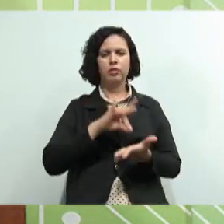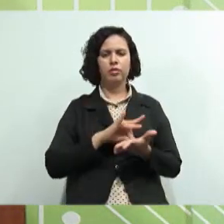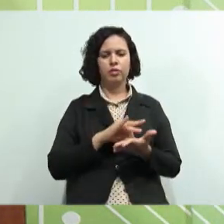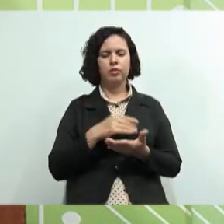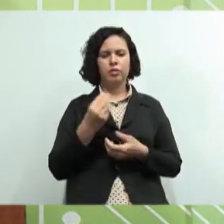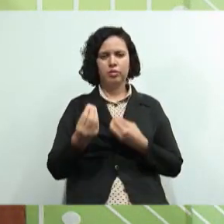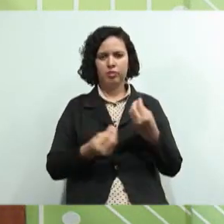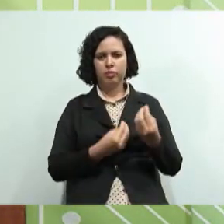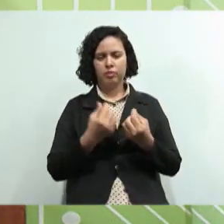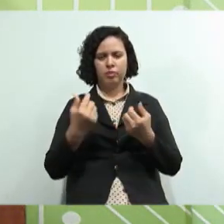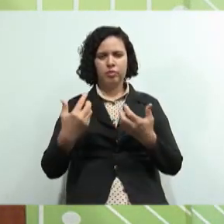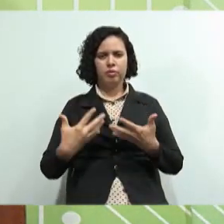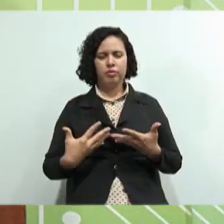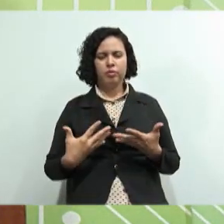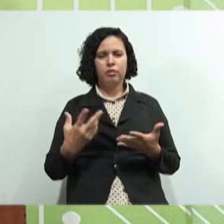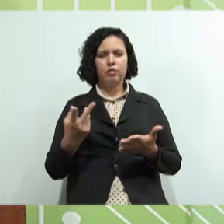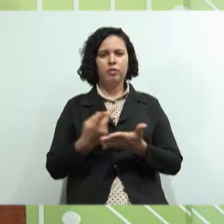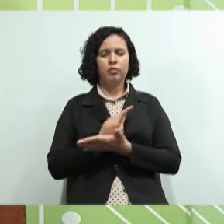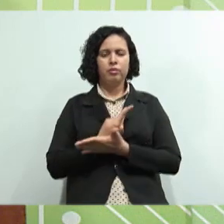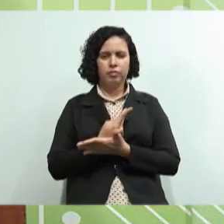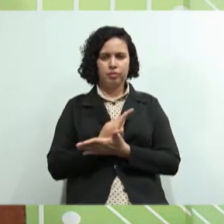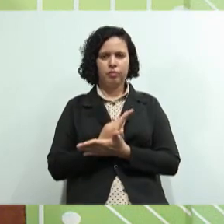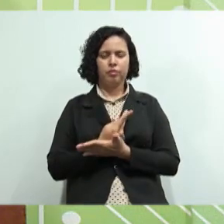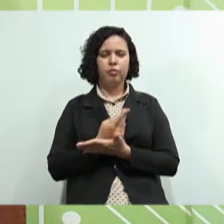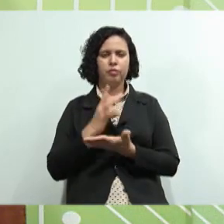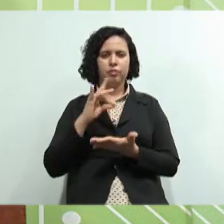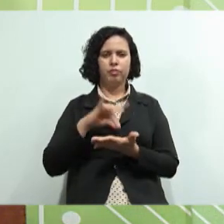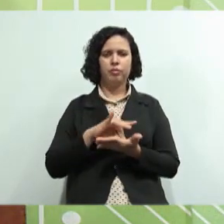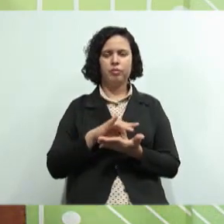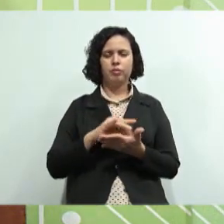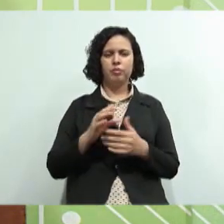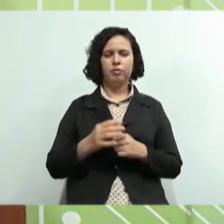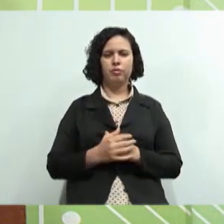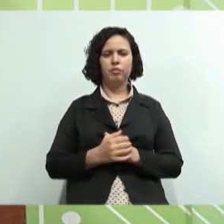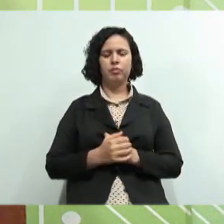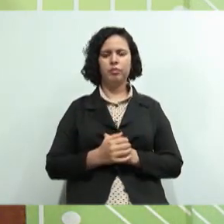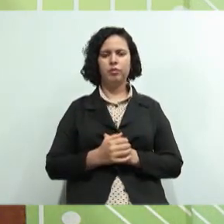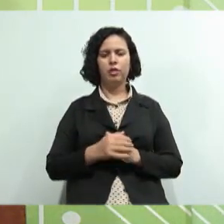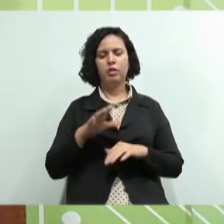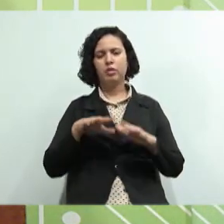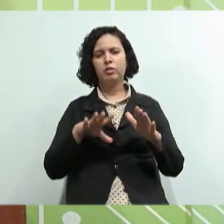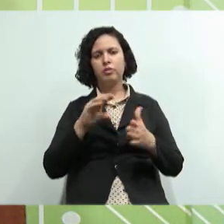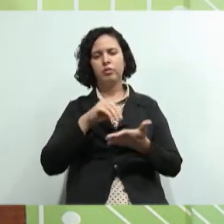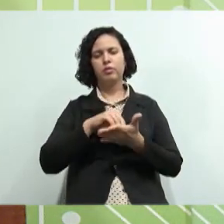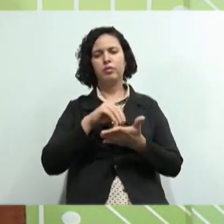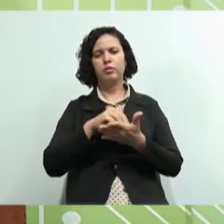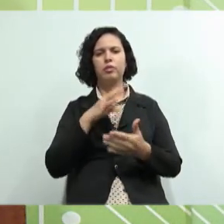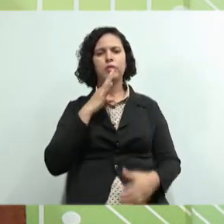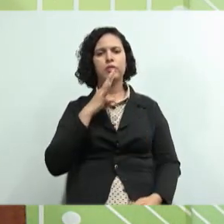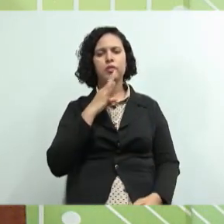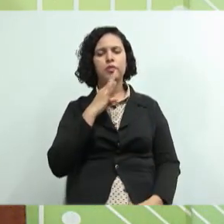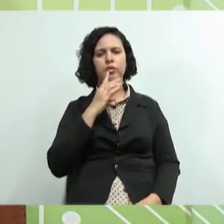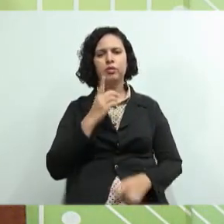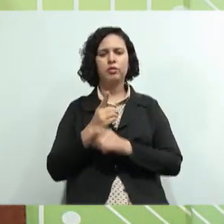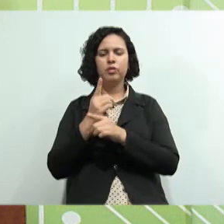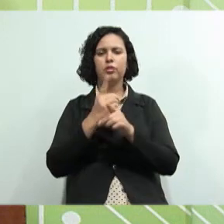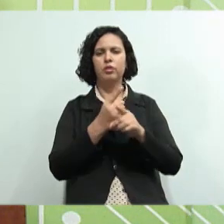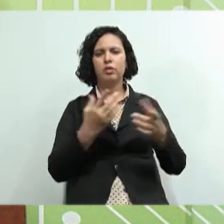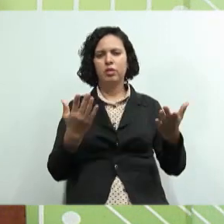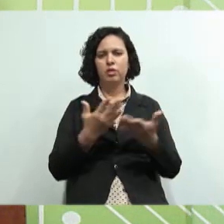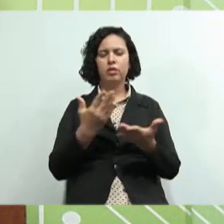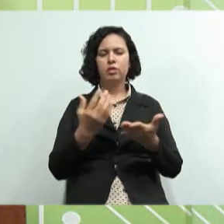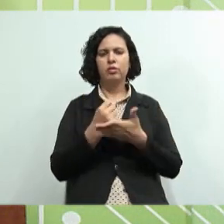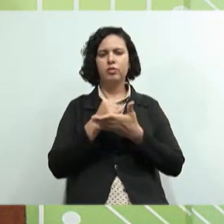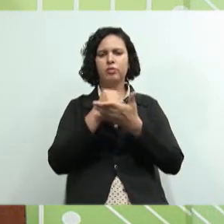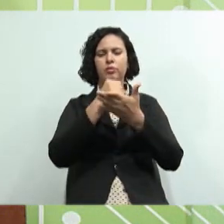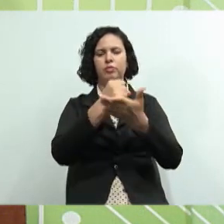a gente está falando aqui acontece na prática. E talvez você, por falta de conhecimento, pode estar descobrindo agora uma coisa que pode beneficiar a sua